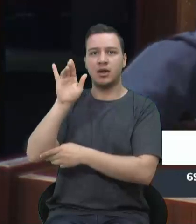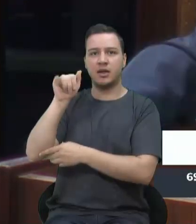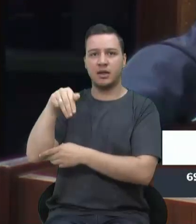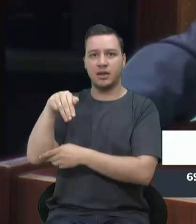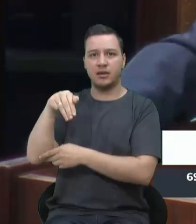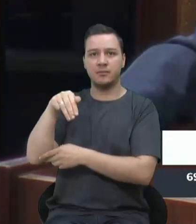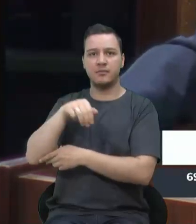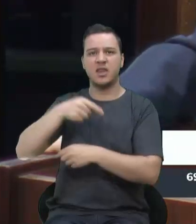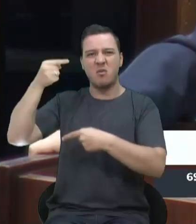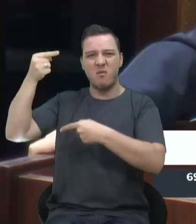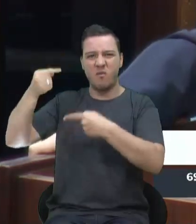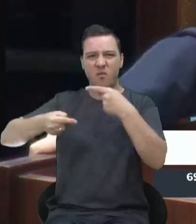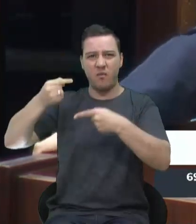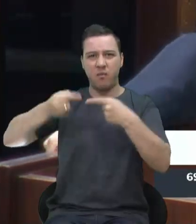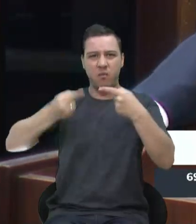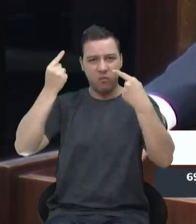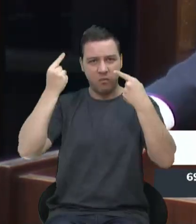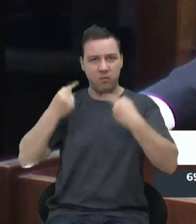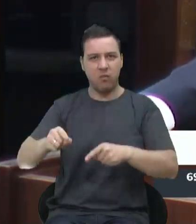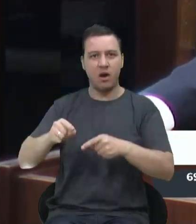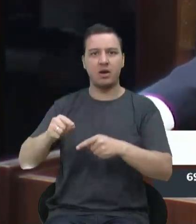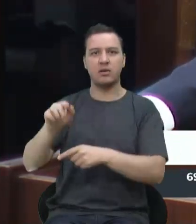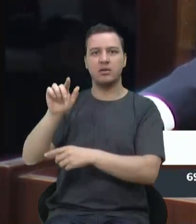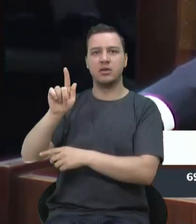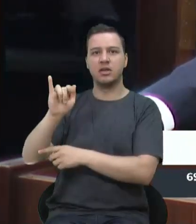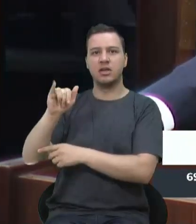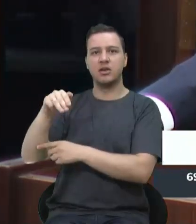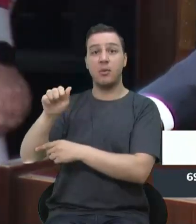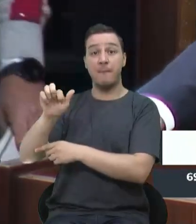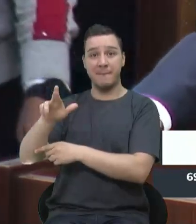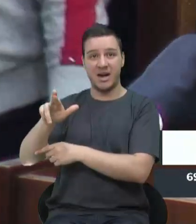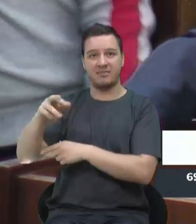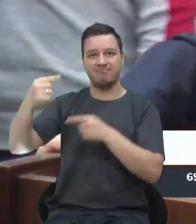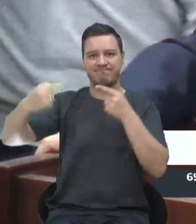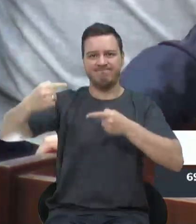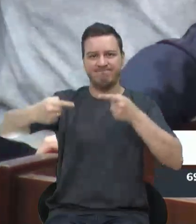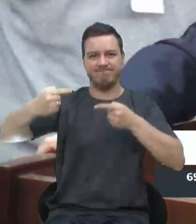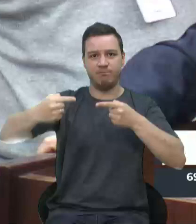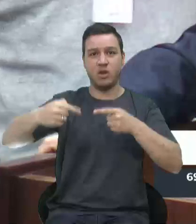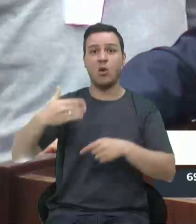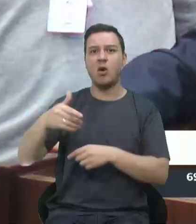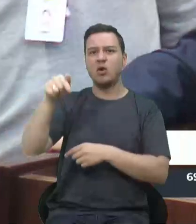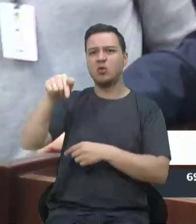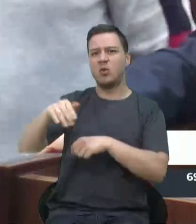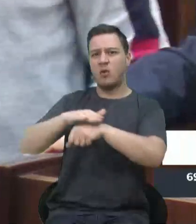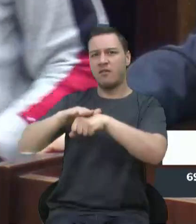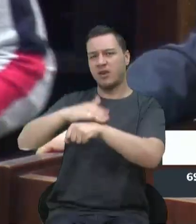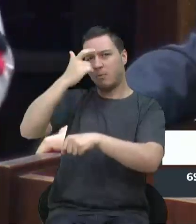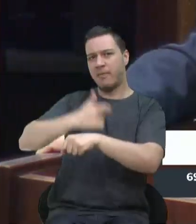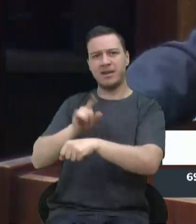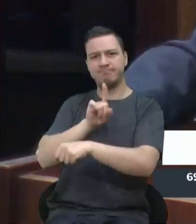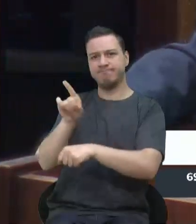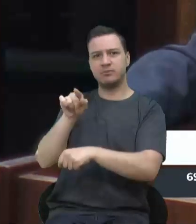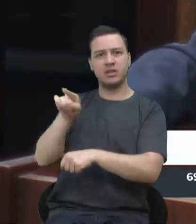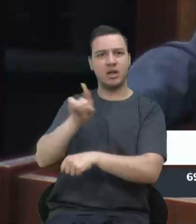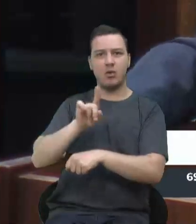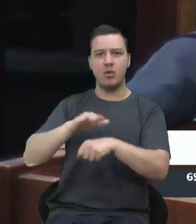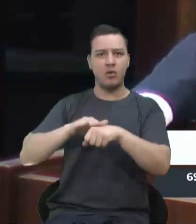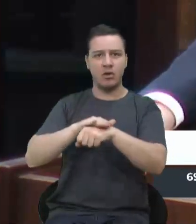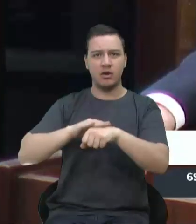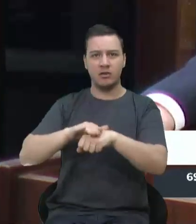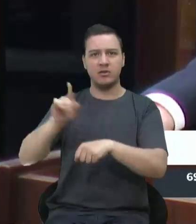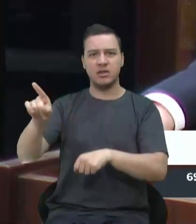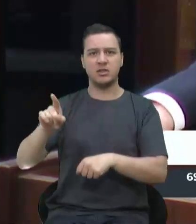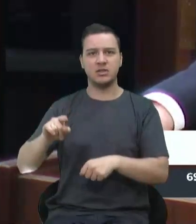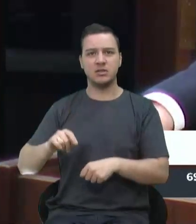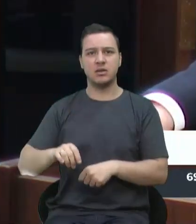discussão áspera com o ministro Gilmar Mendes, disse: quando tu estás conversando comigo, tu não estás falando com teus capangas do